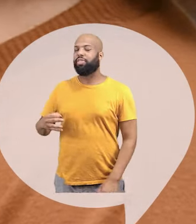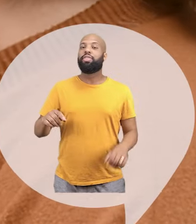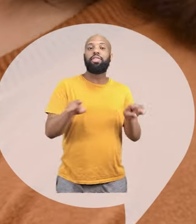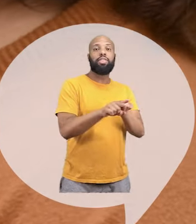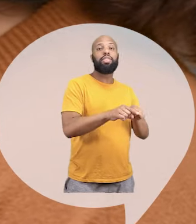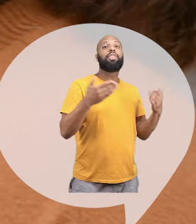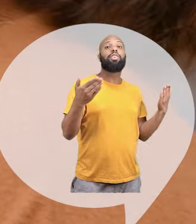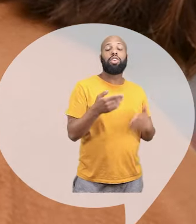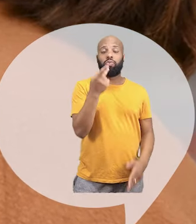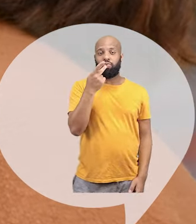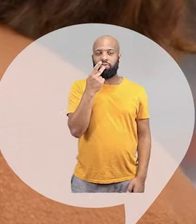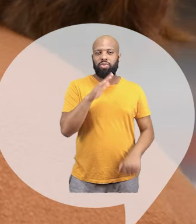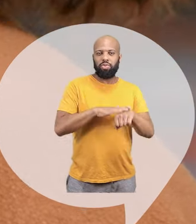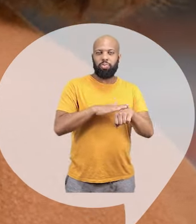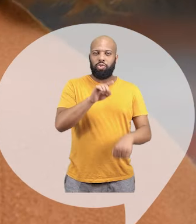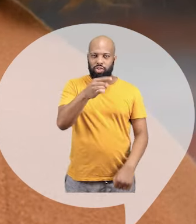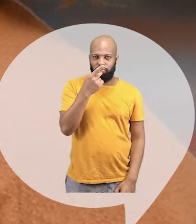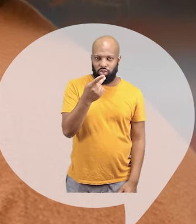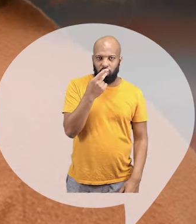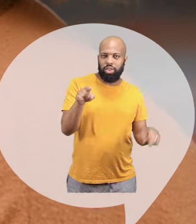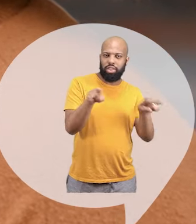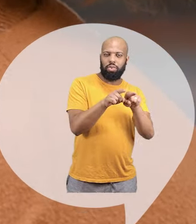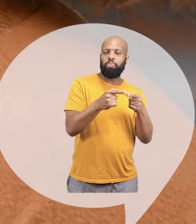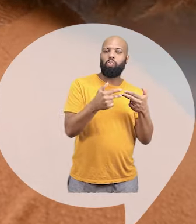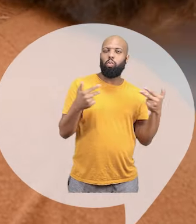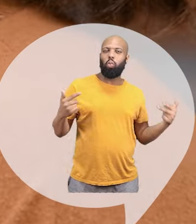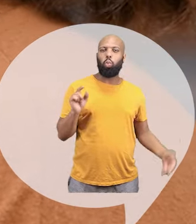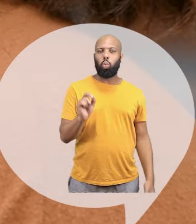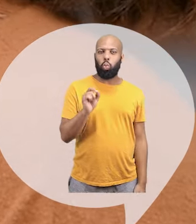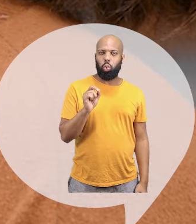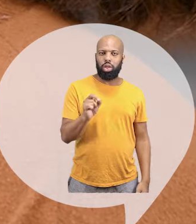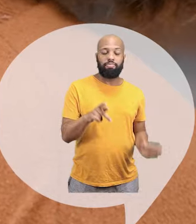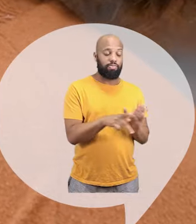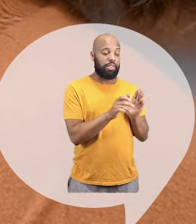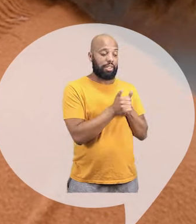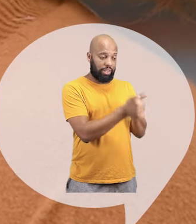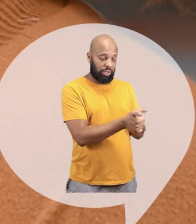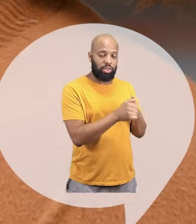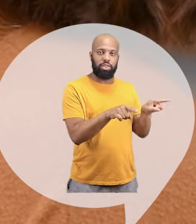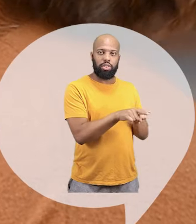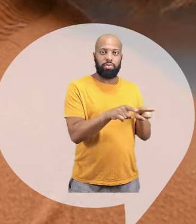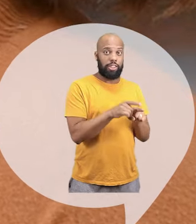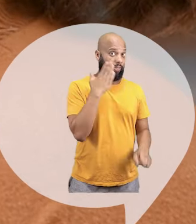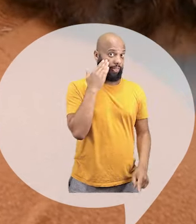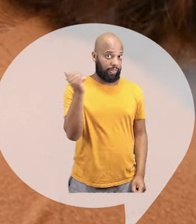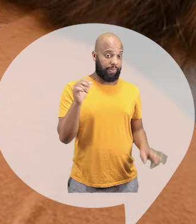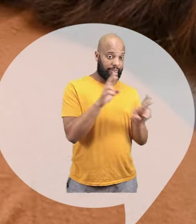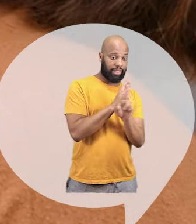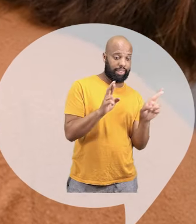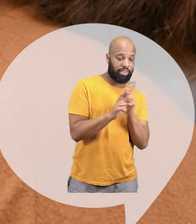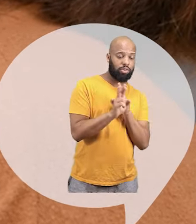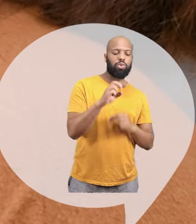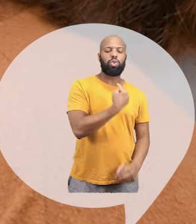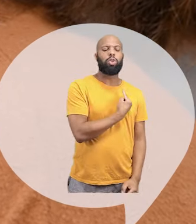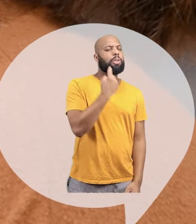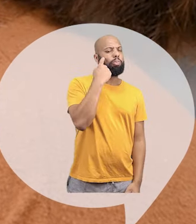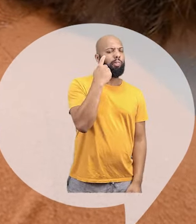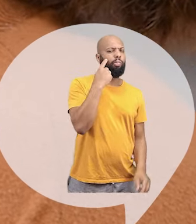e gente e falando quando você tava falando Gabriel dessa coisa da do seguidores e da noção de sucesso